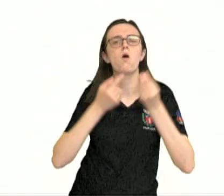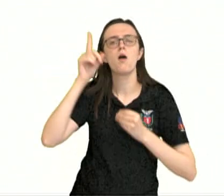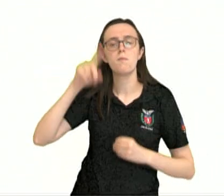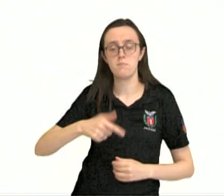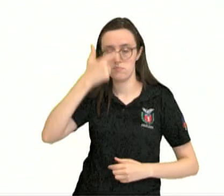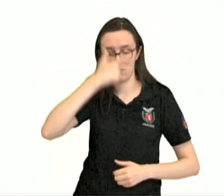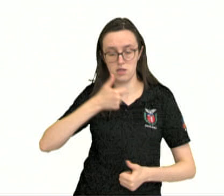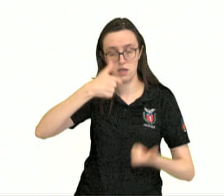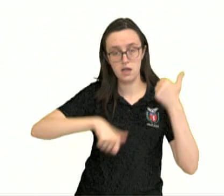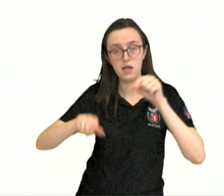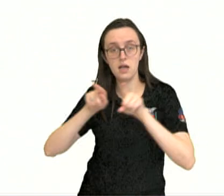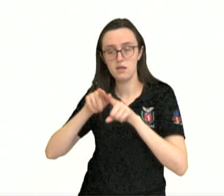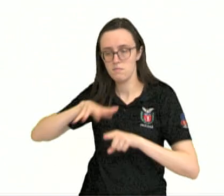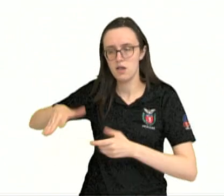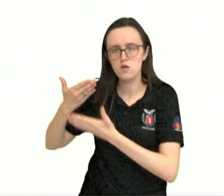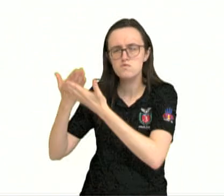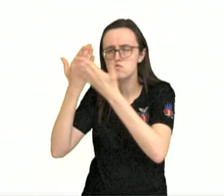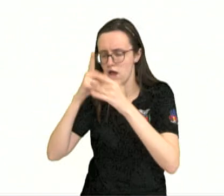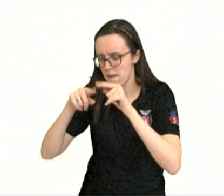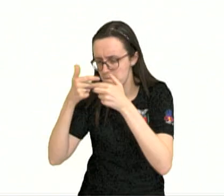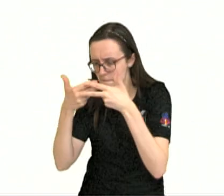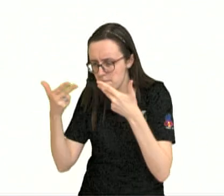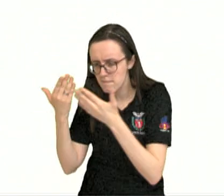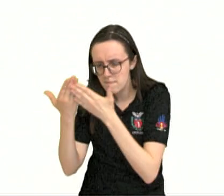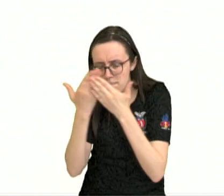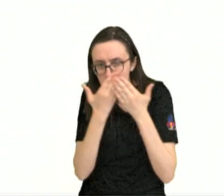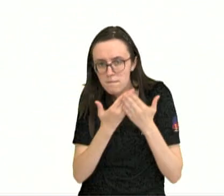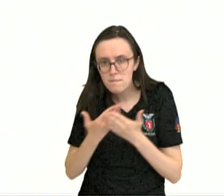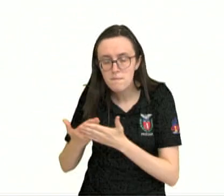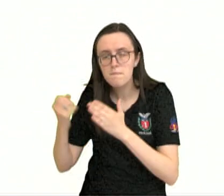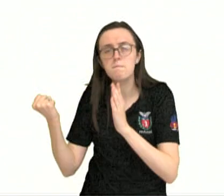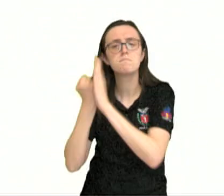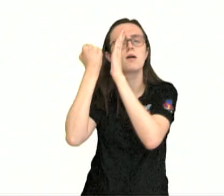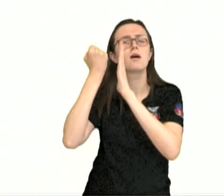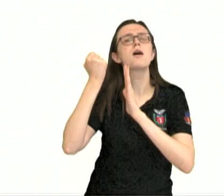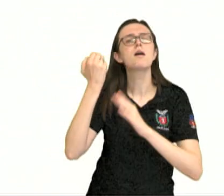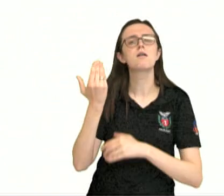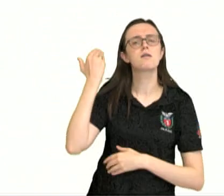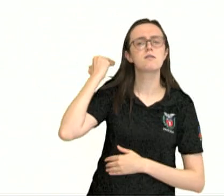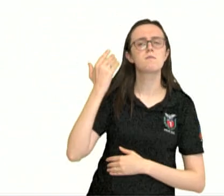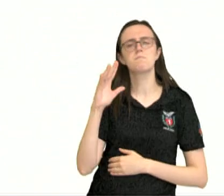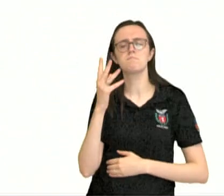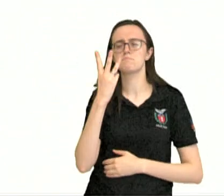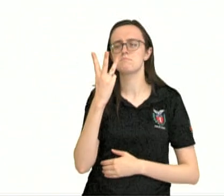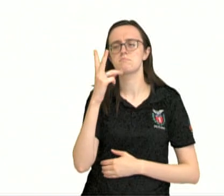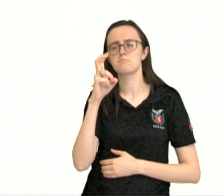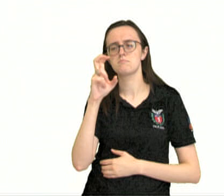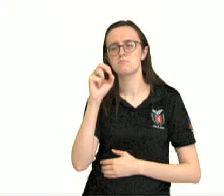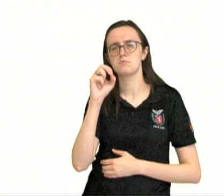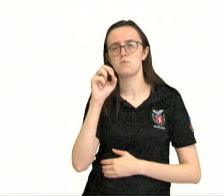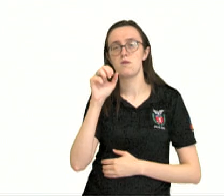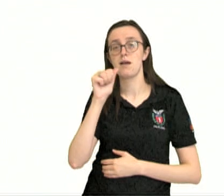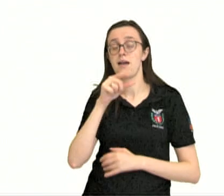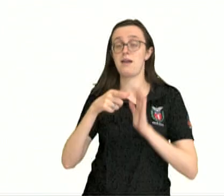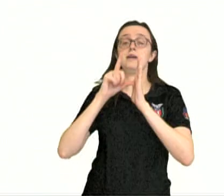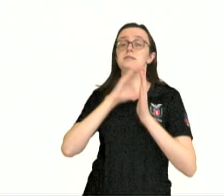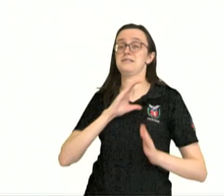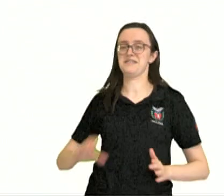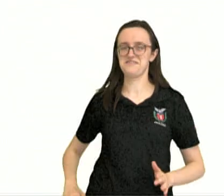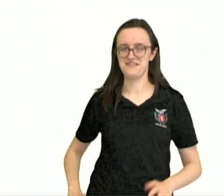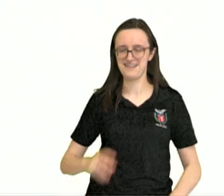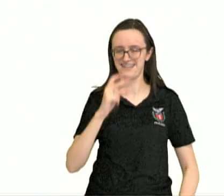feitas por químicos e alquimistas que datam de cerca de 350 anos antes de